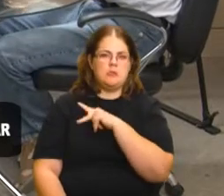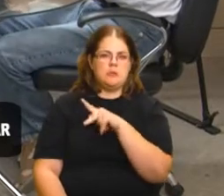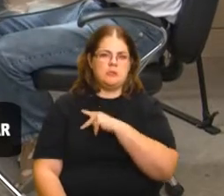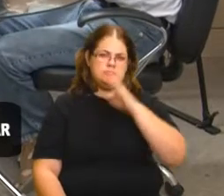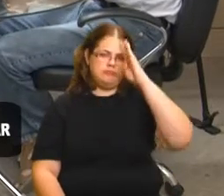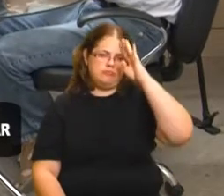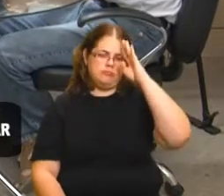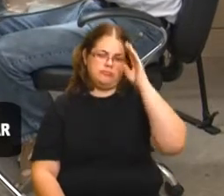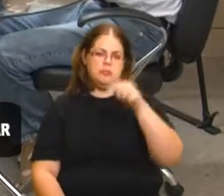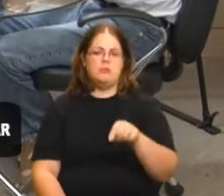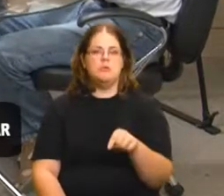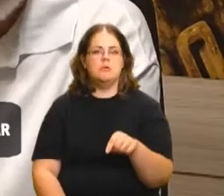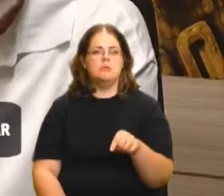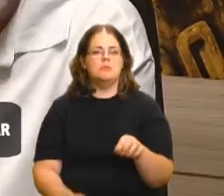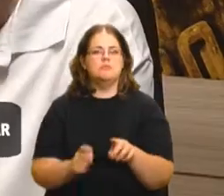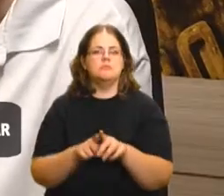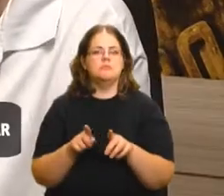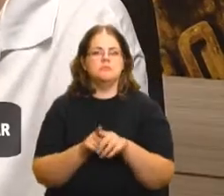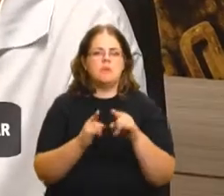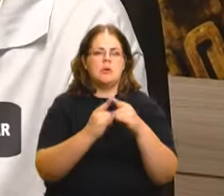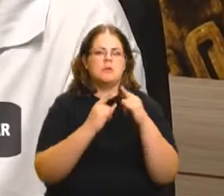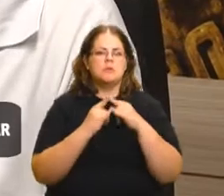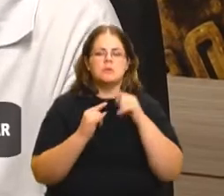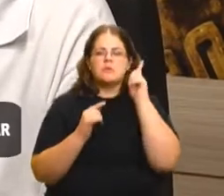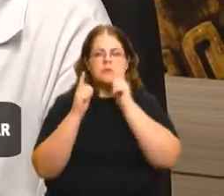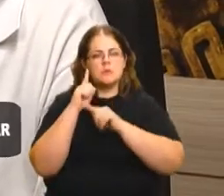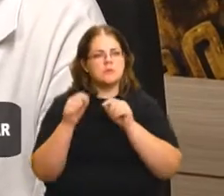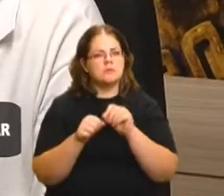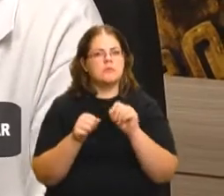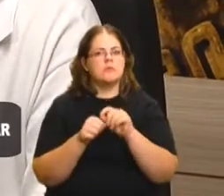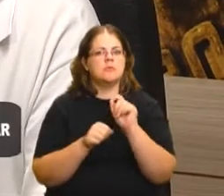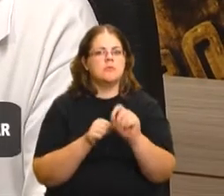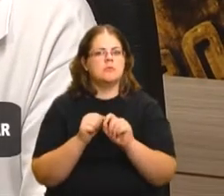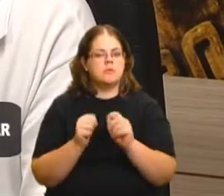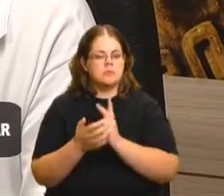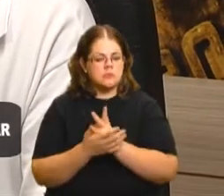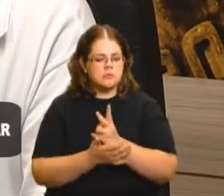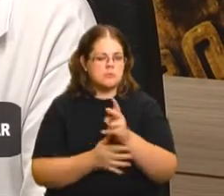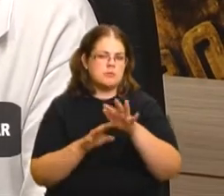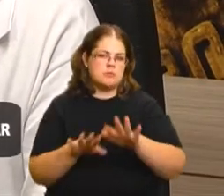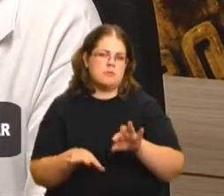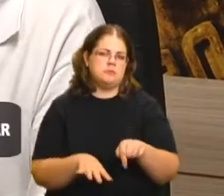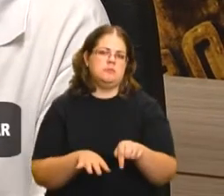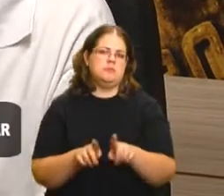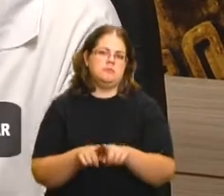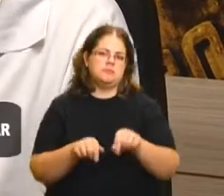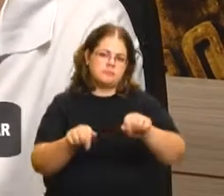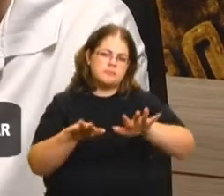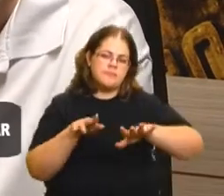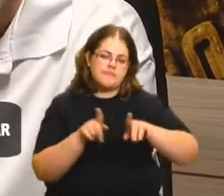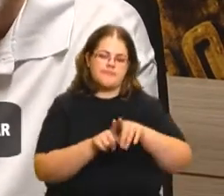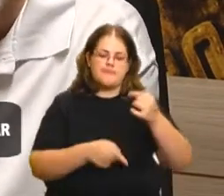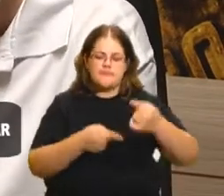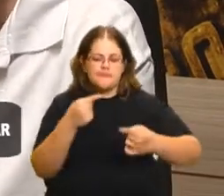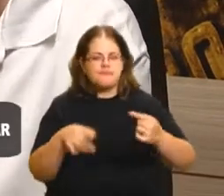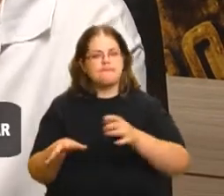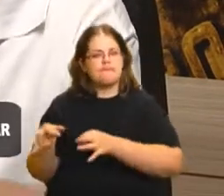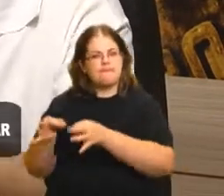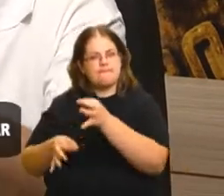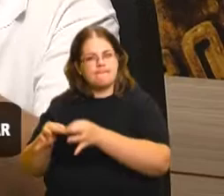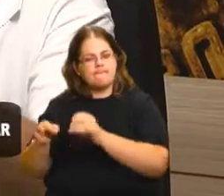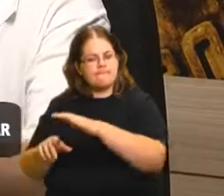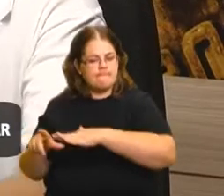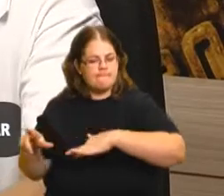que as instituições seriam, no máximo possível, mantidas. O Congresso continuaria funcionando, o